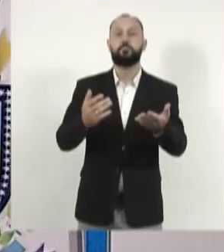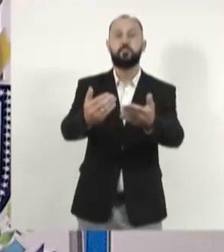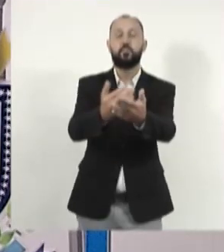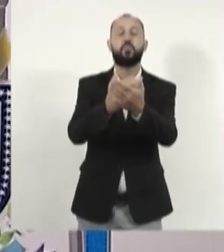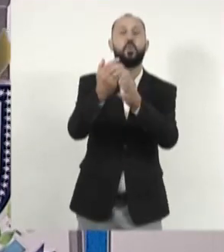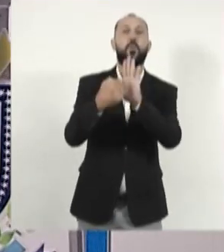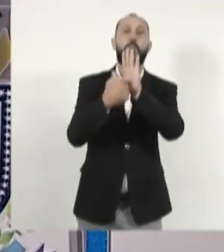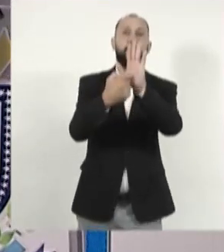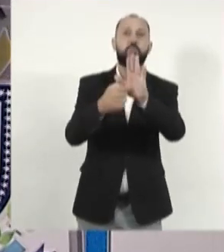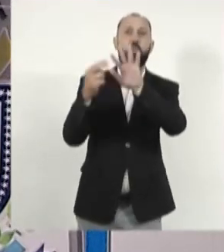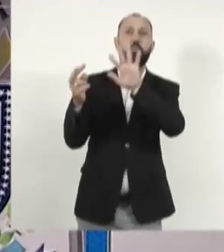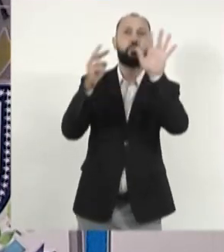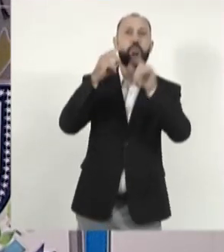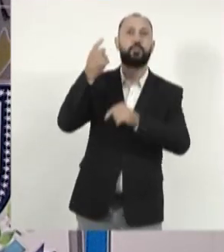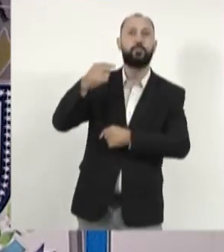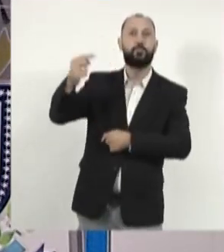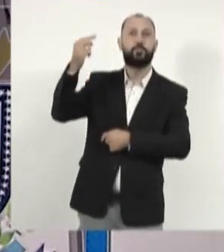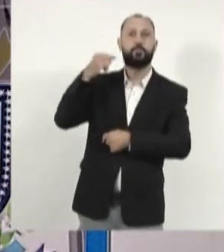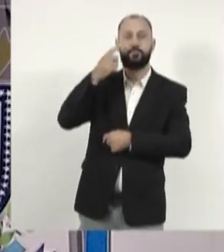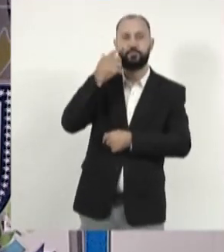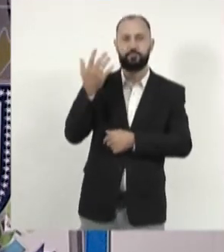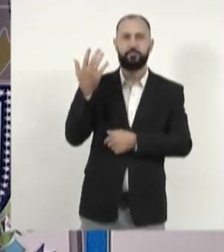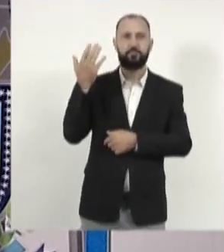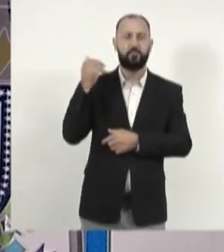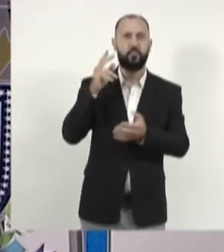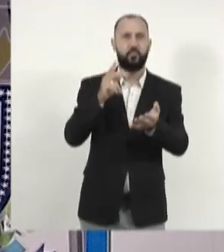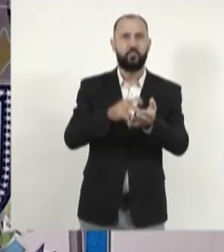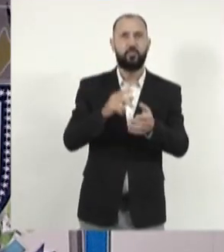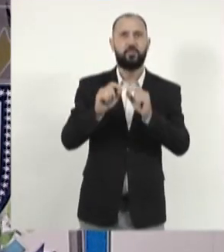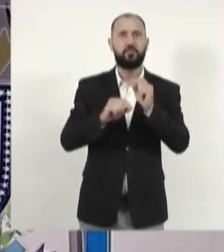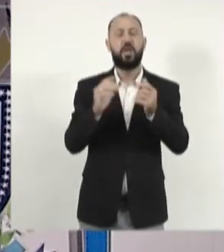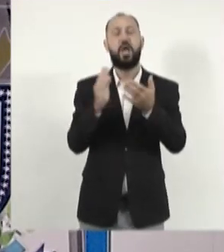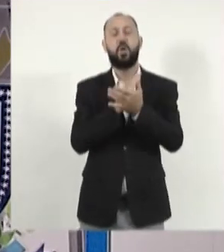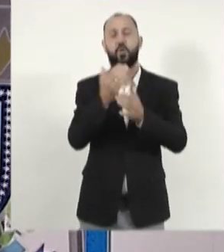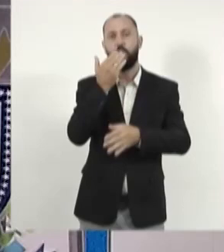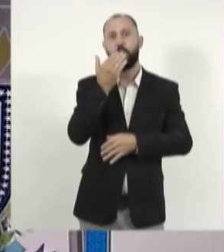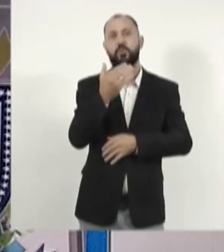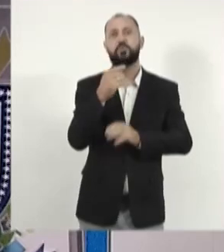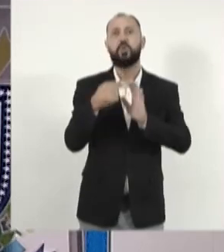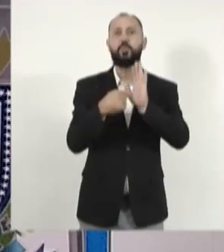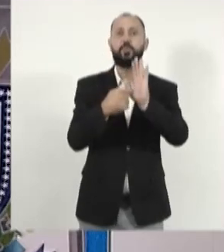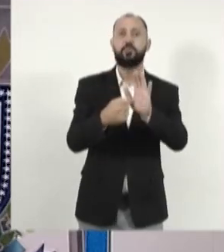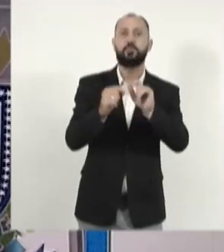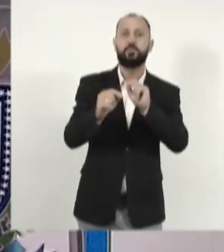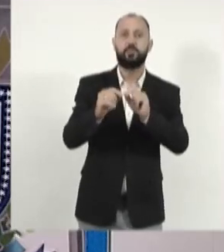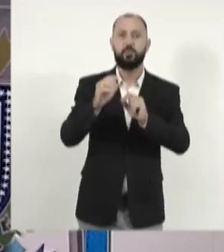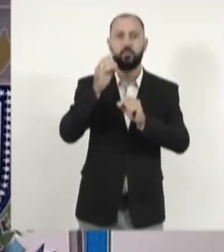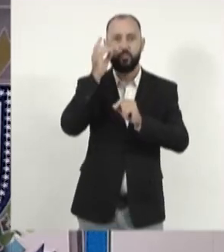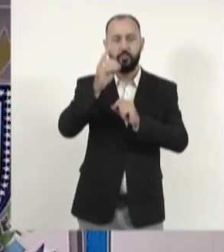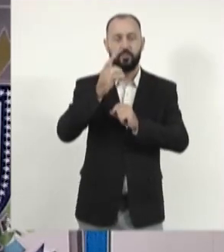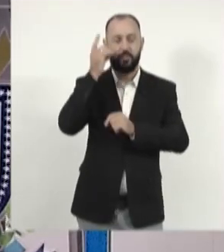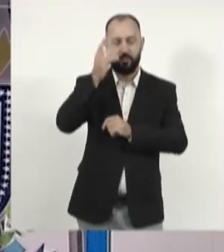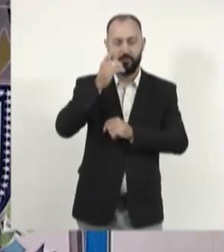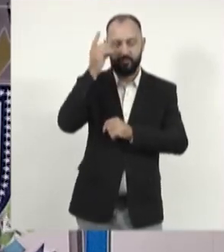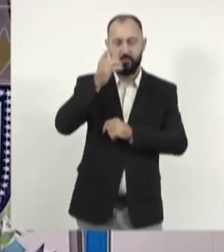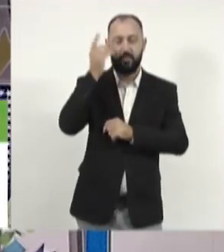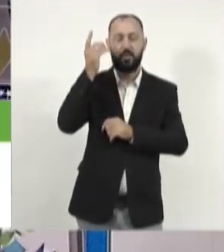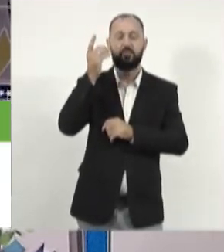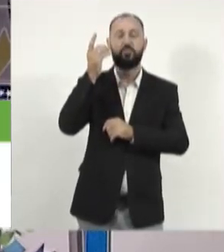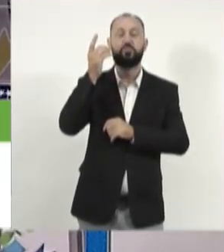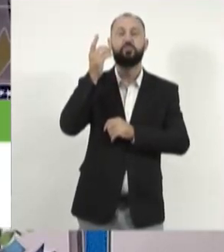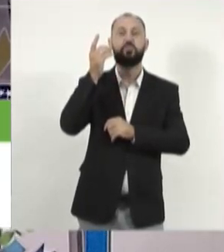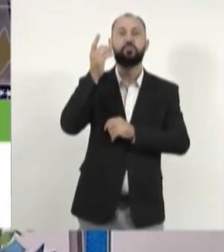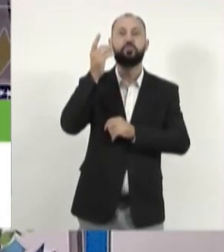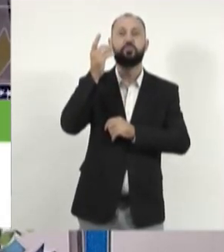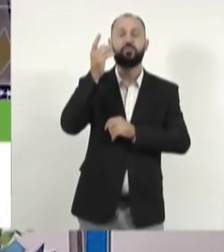E nós mostramos na semana passada, nas últimas semanas, na verdade, algumas reivindicações apresentadas pelo deputado Paulo Duarte com relação